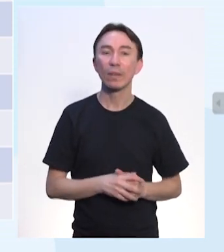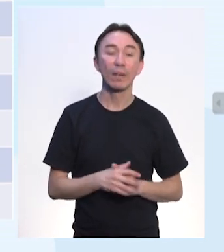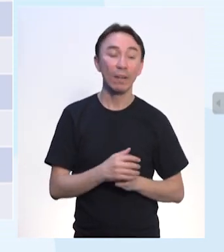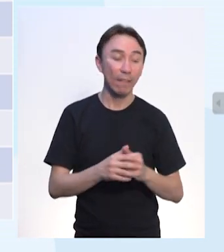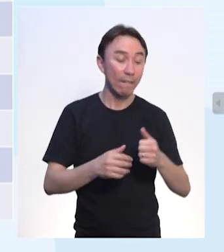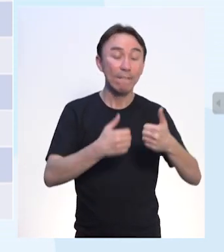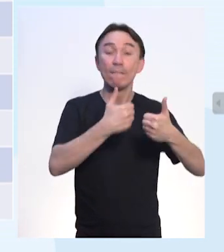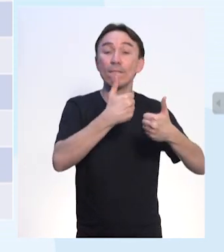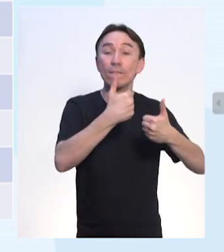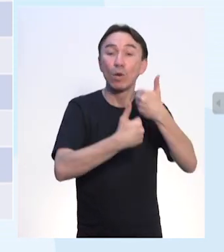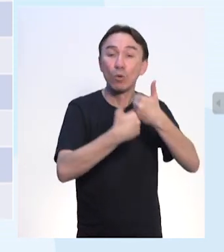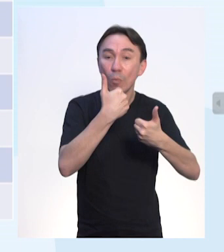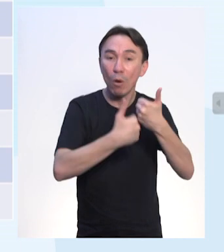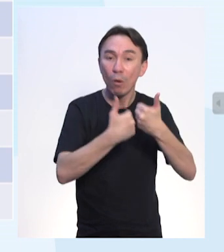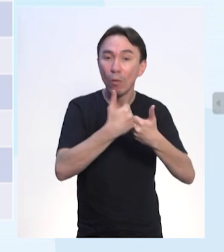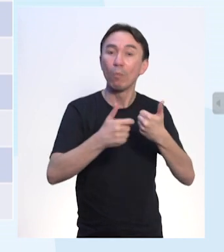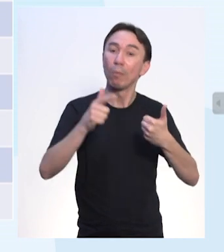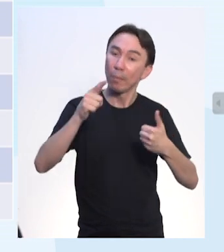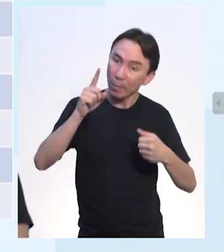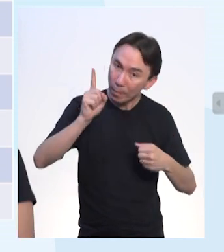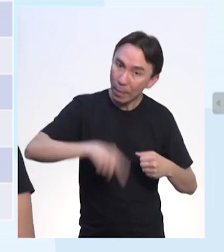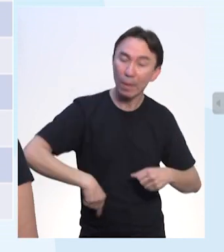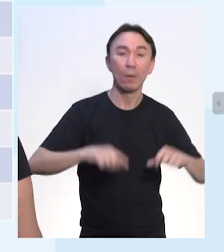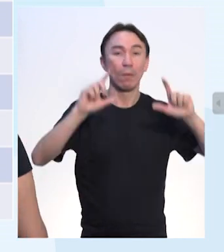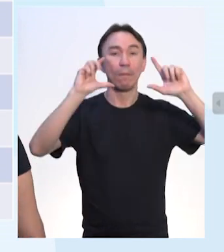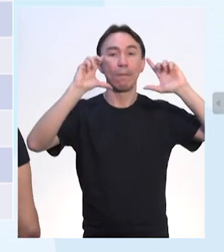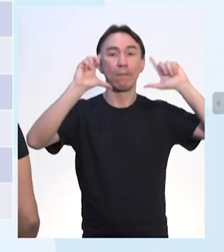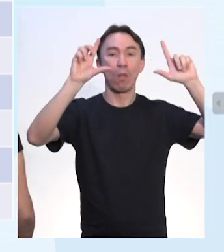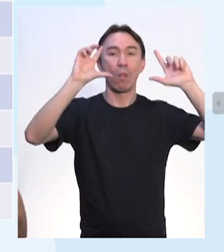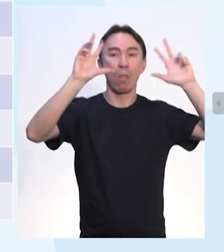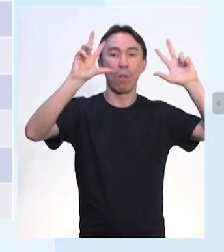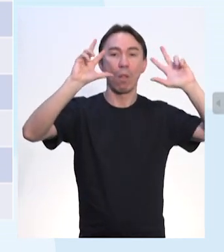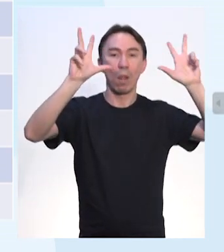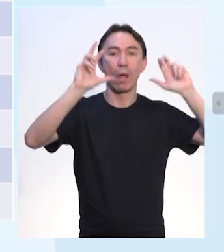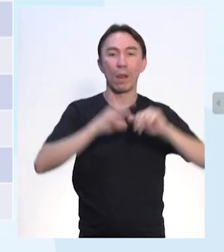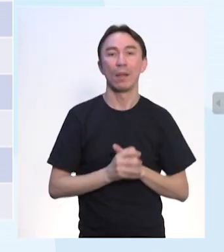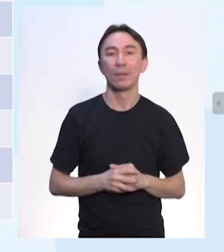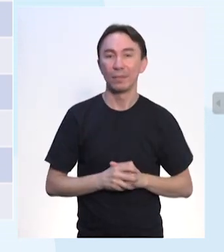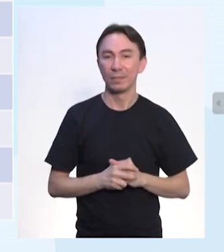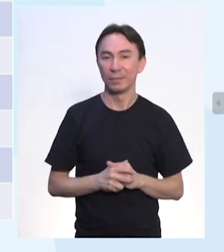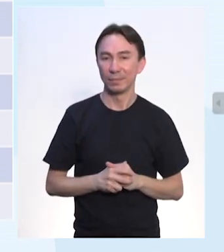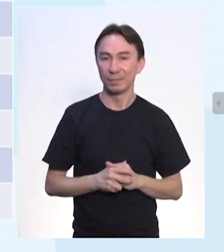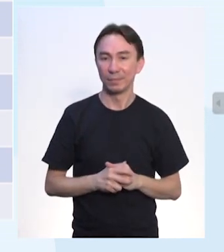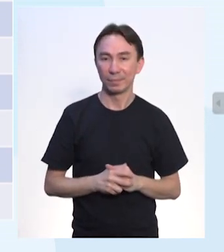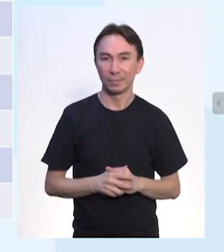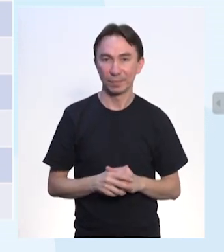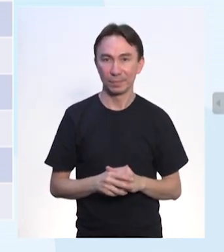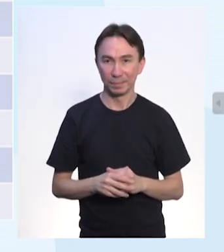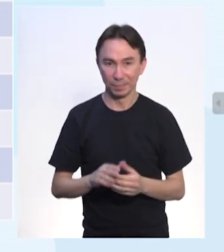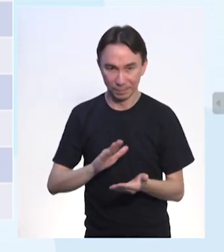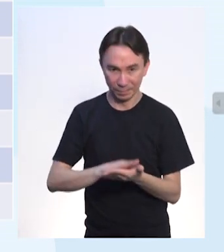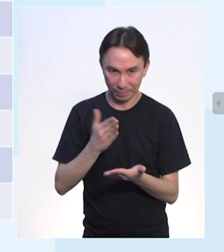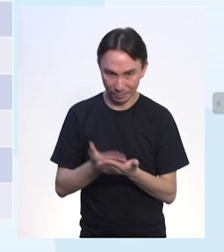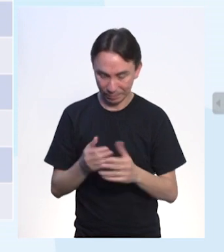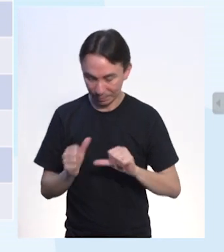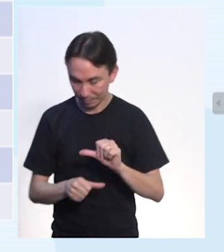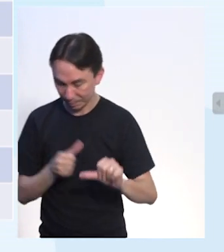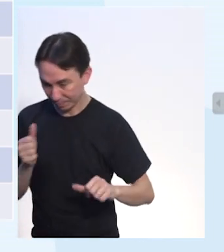Futebol e vôlei. Tá. Põe futevôlei. Futevôlei? Aí, ó.